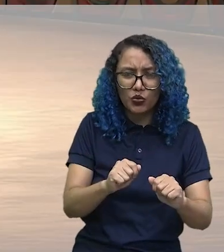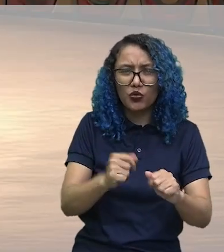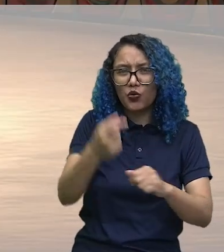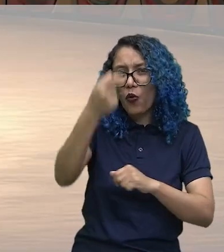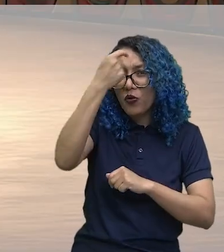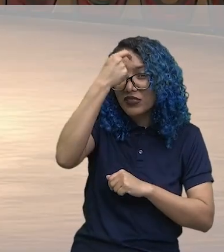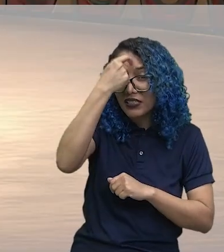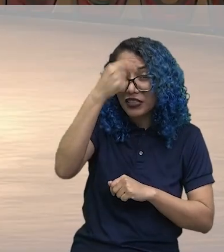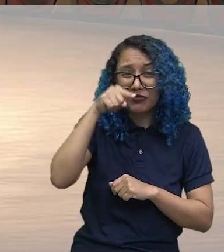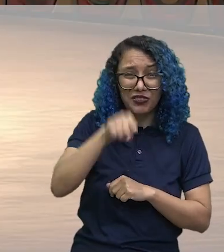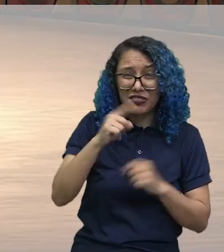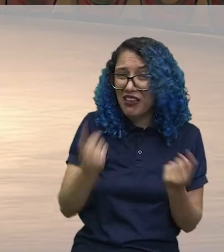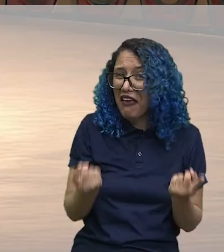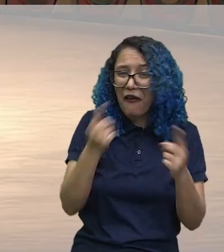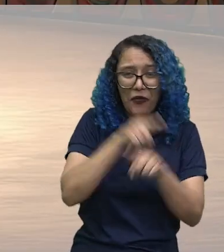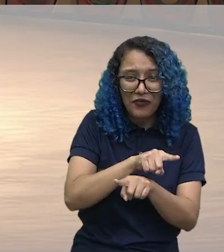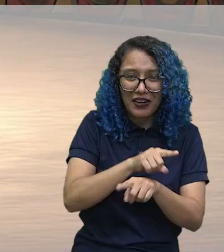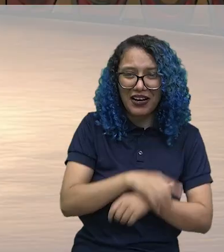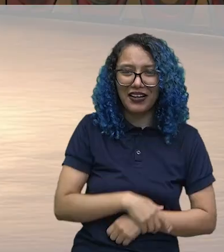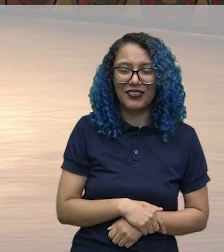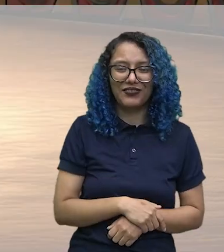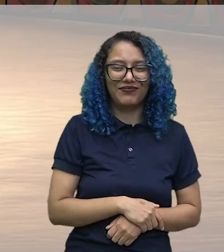é sensato.